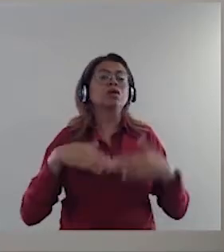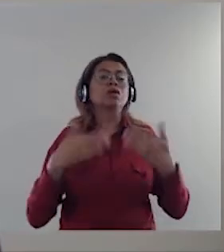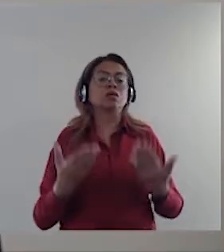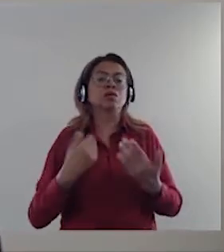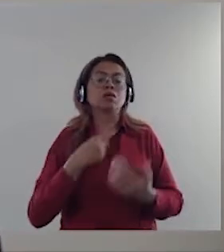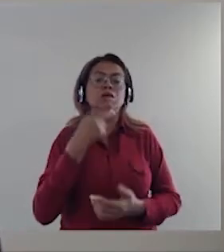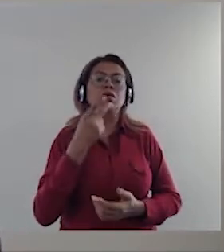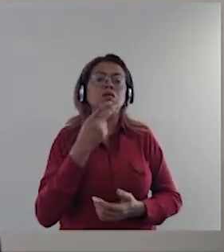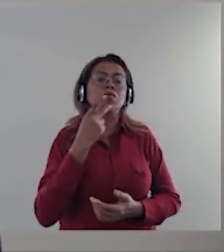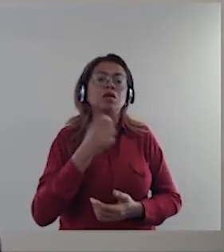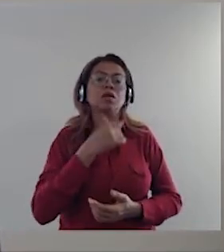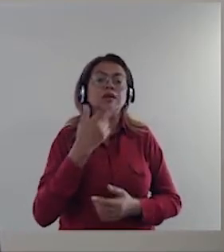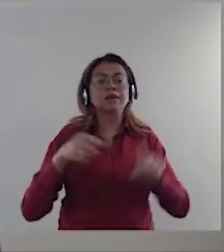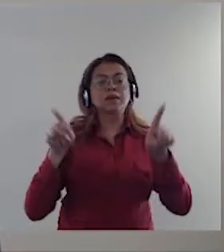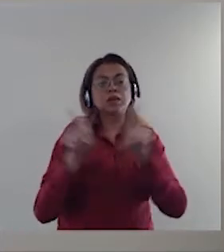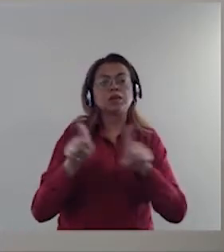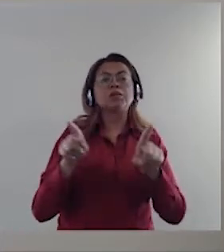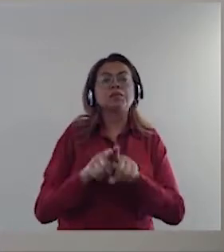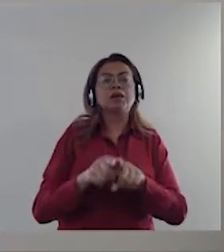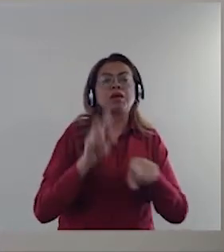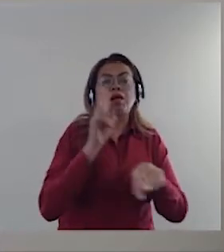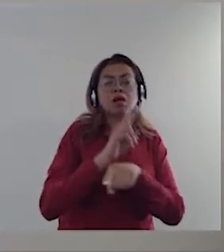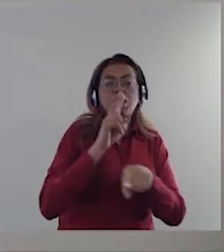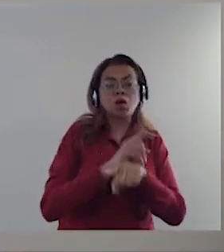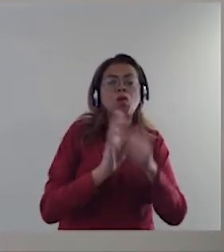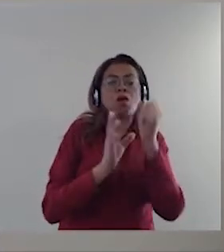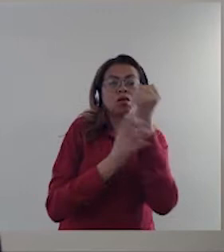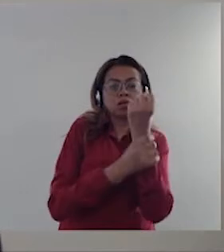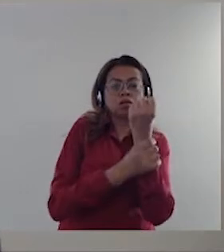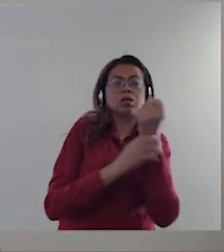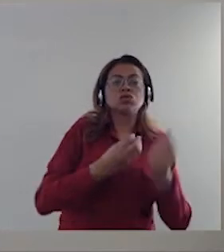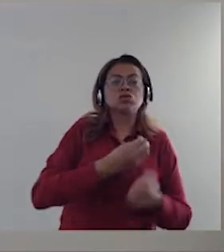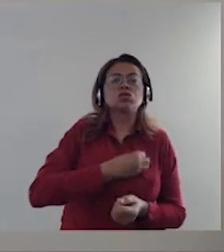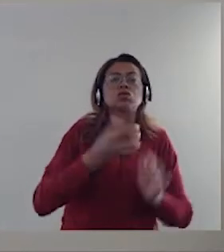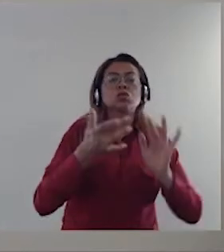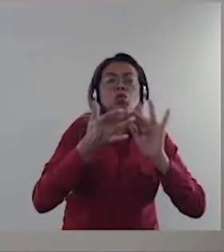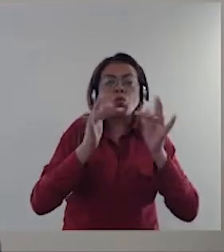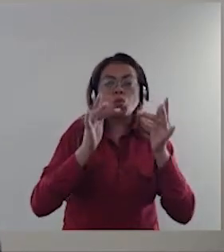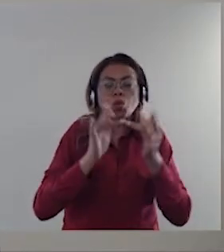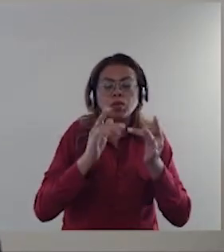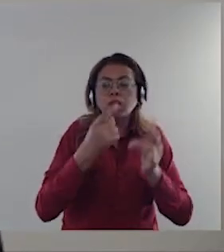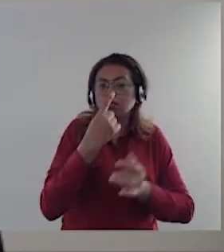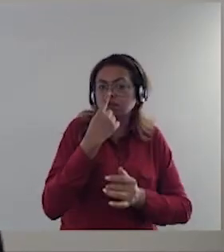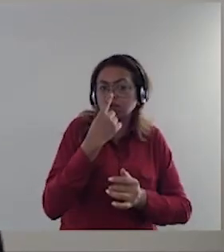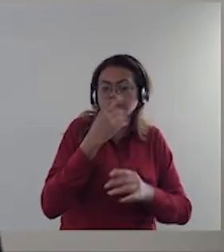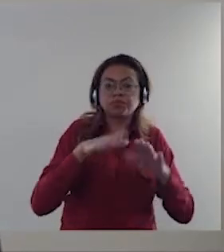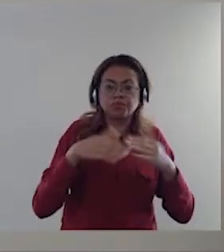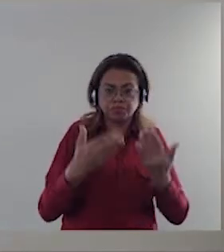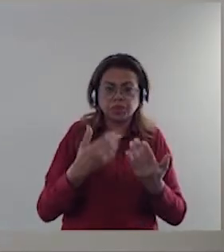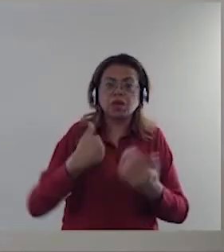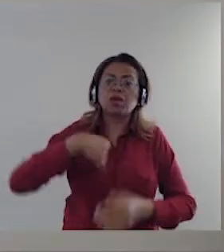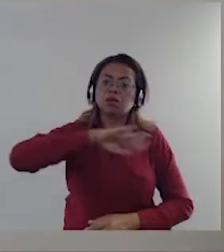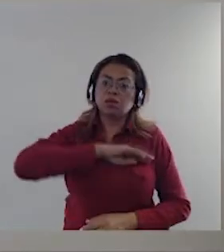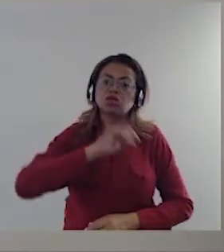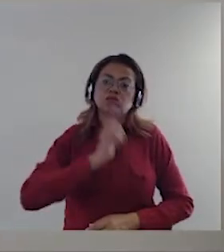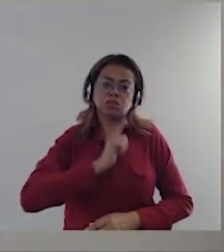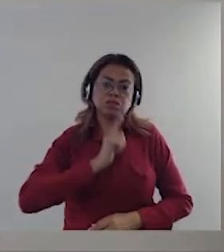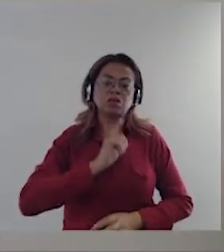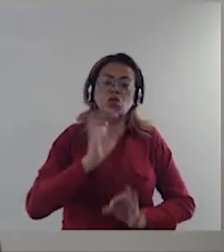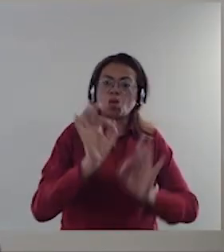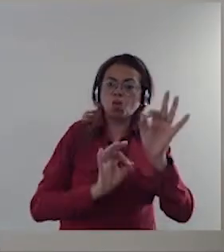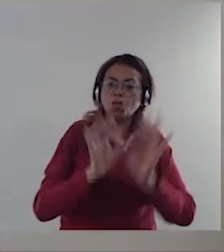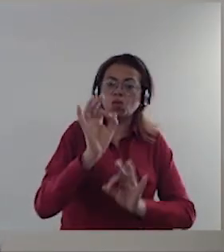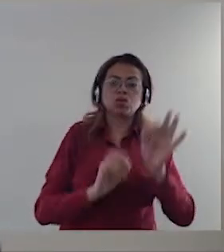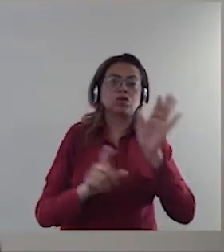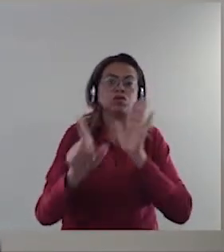diz respeito à questão relacionada à guarda e à convivência propriamente, né? Nós tivemos no mês de abril a chegada de um projeto de